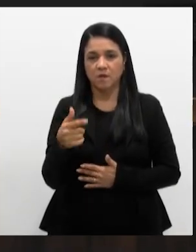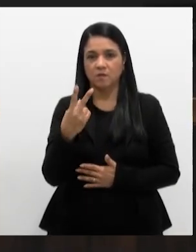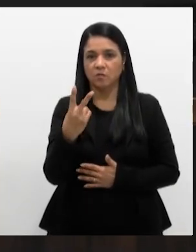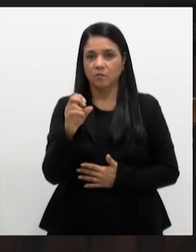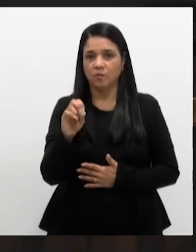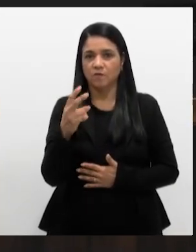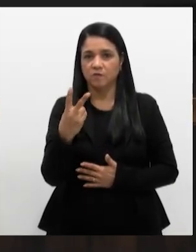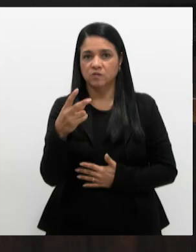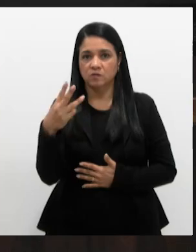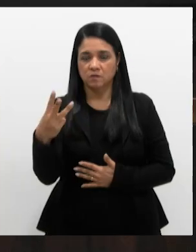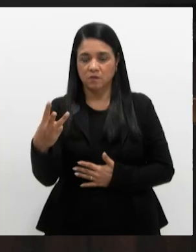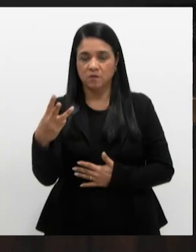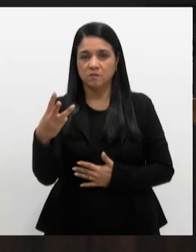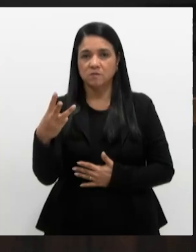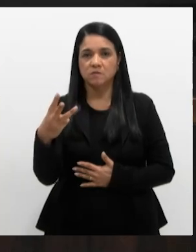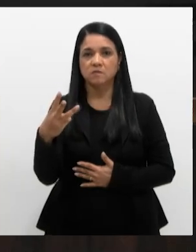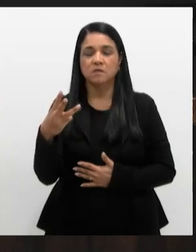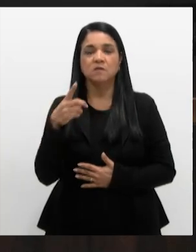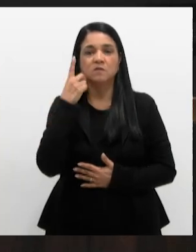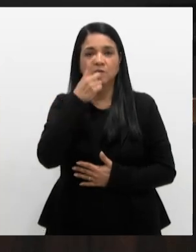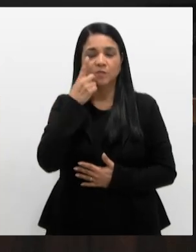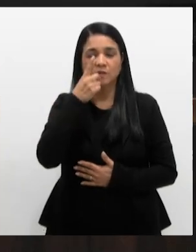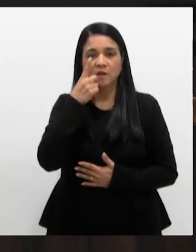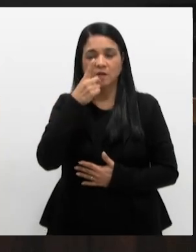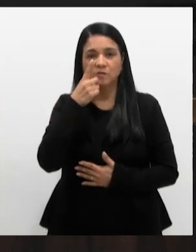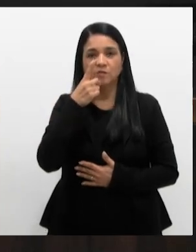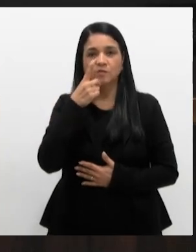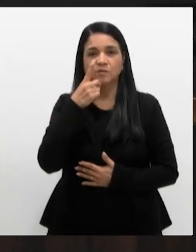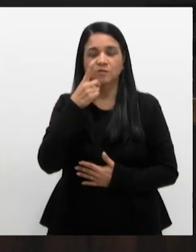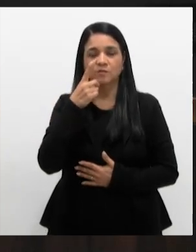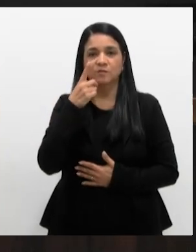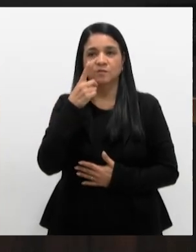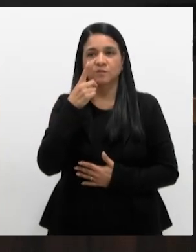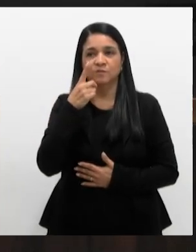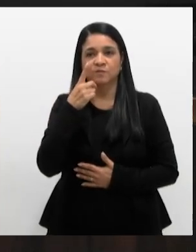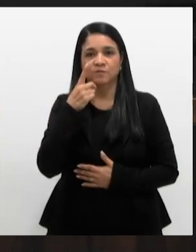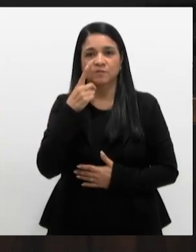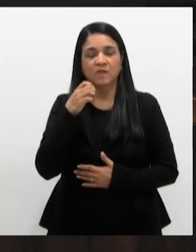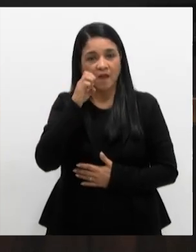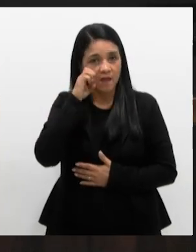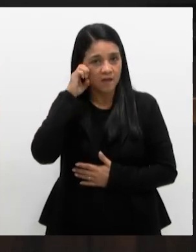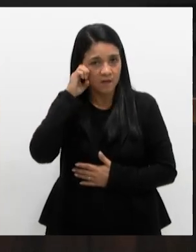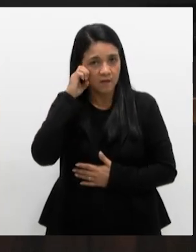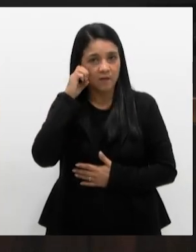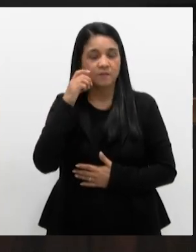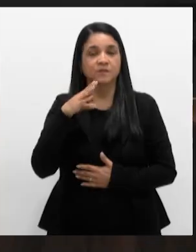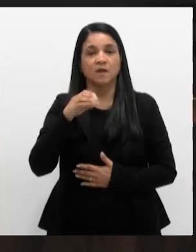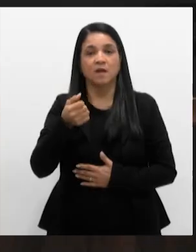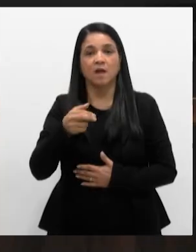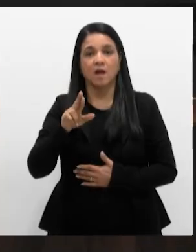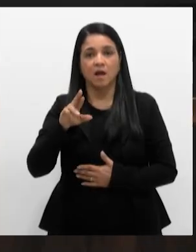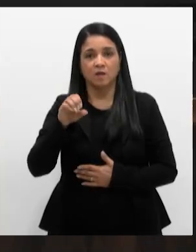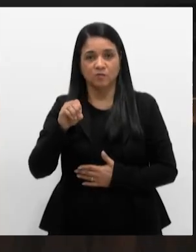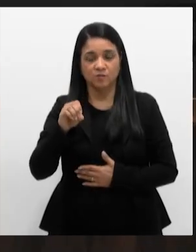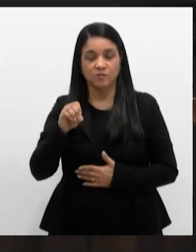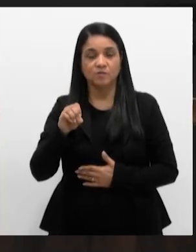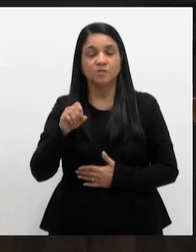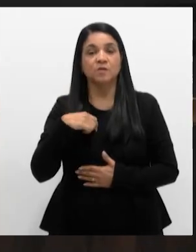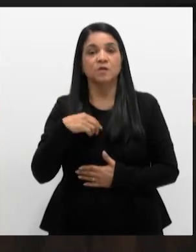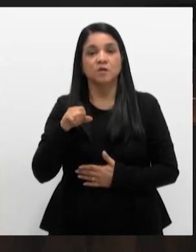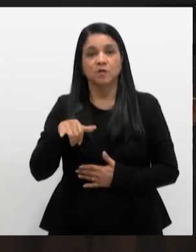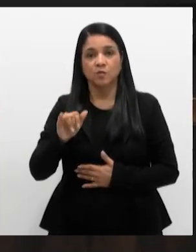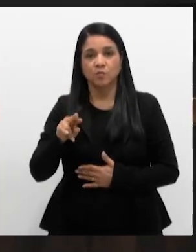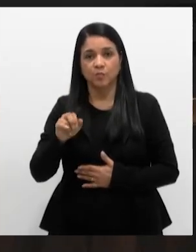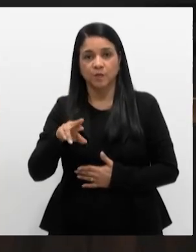2.165-A de 2023, de autoria dos deputados Érica Takimoto, Carlos Mink, Yuri Moura,